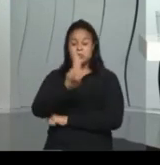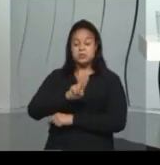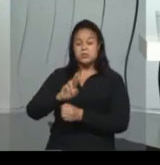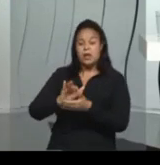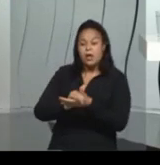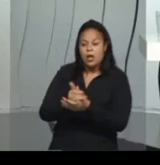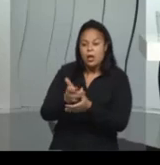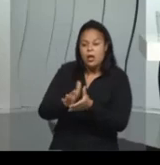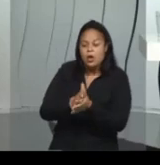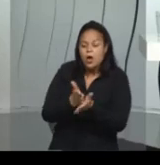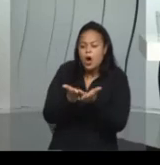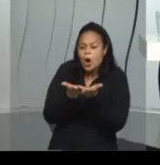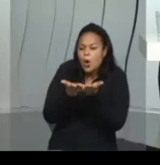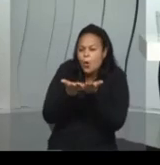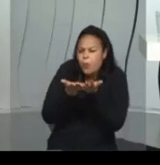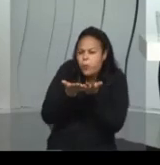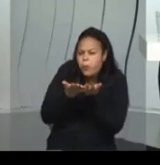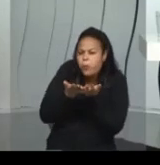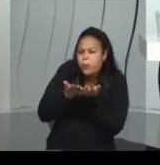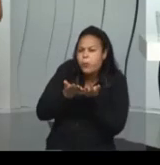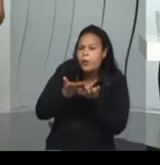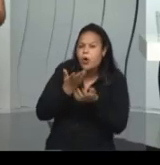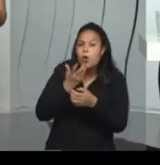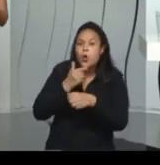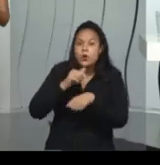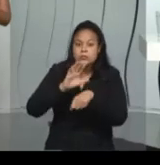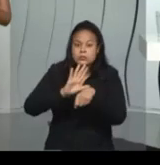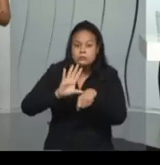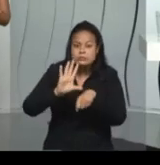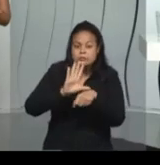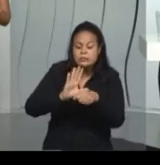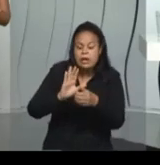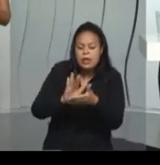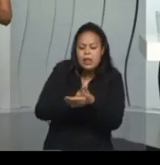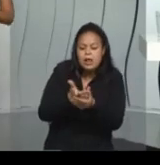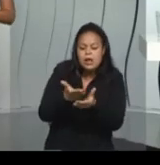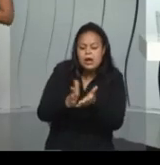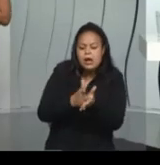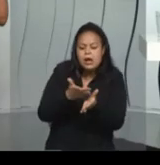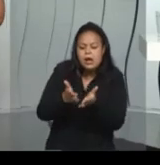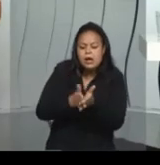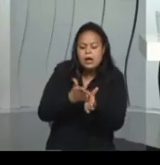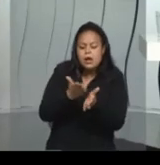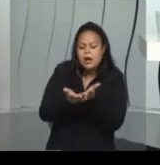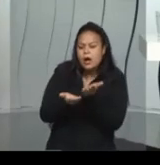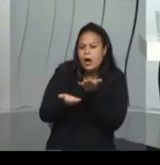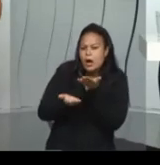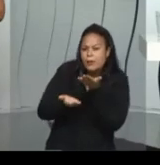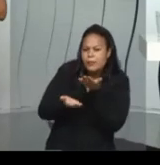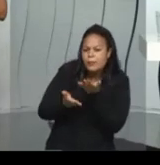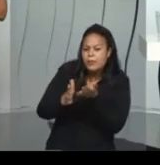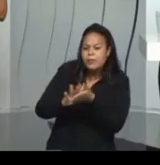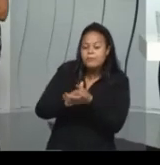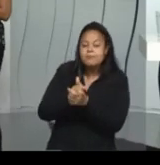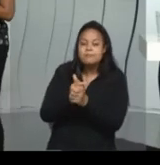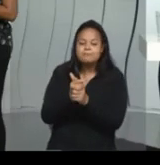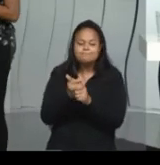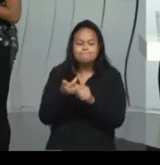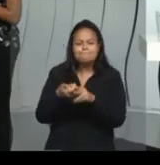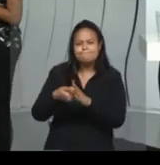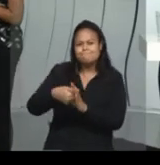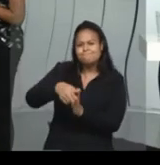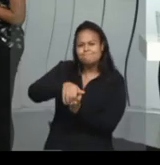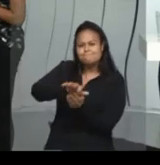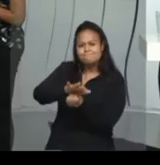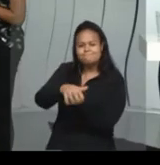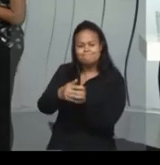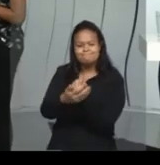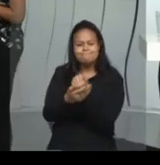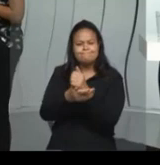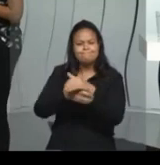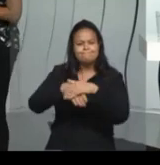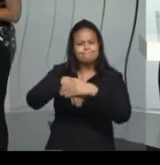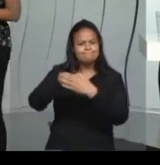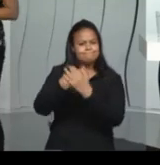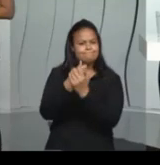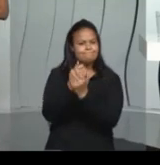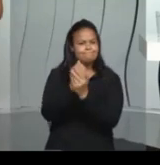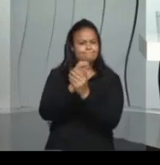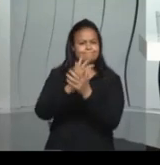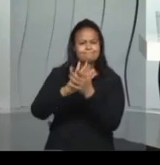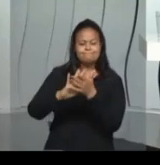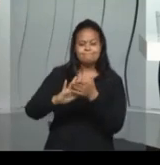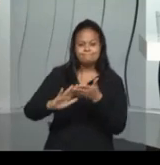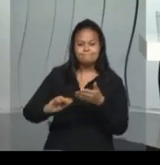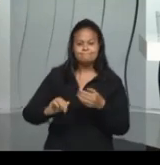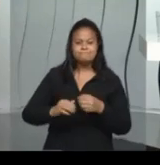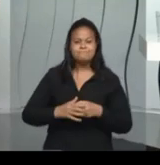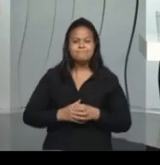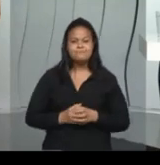essa realidade que, às vezes, muitas pessoas desconhecem. Bem,